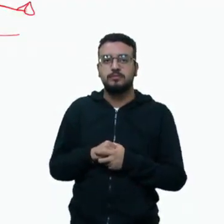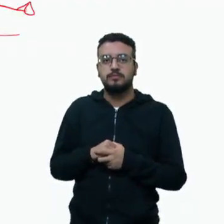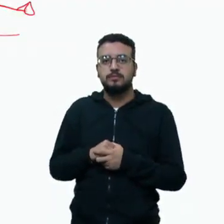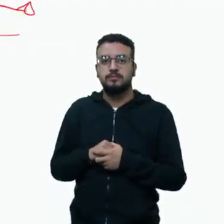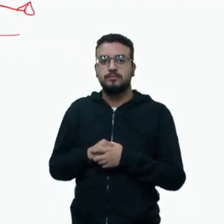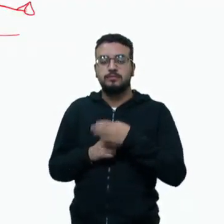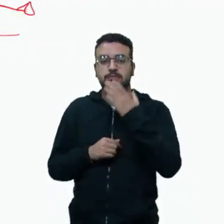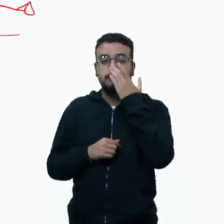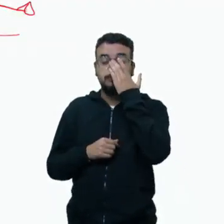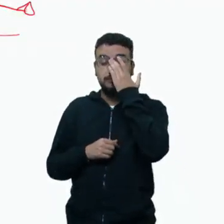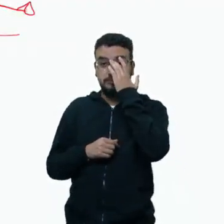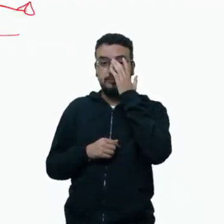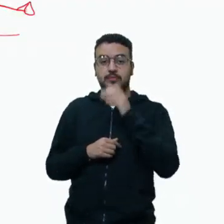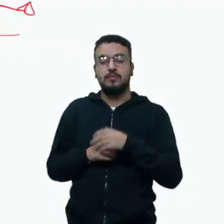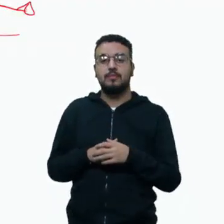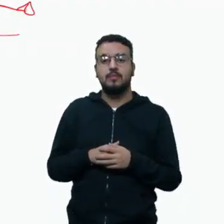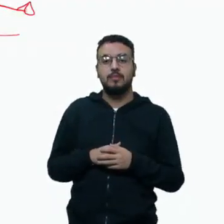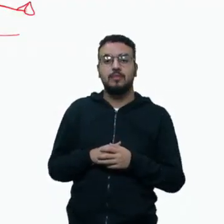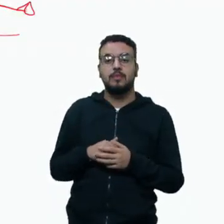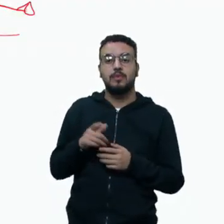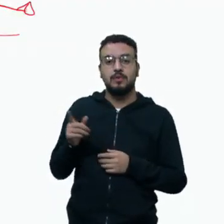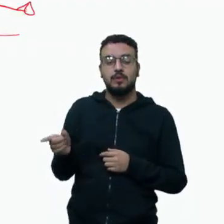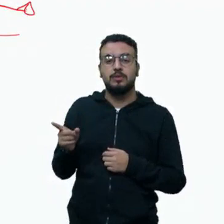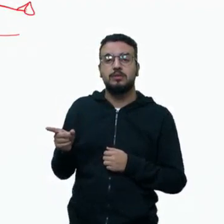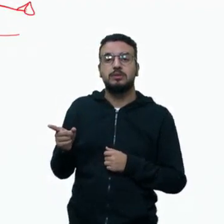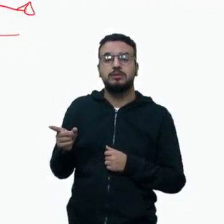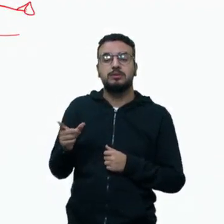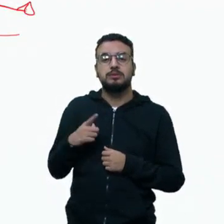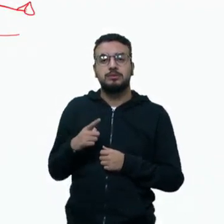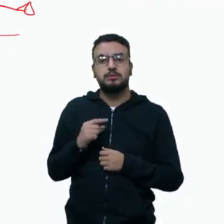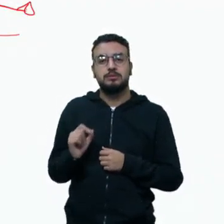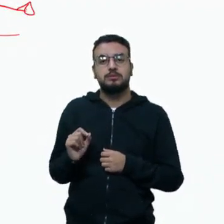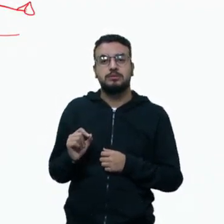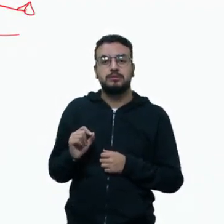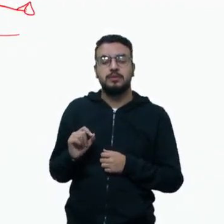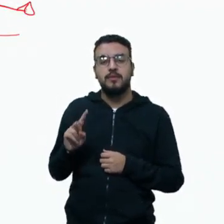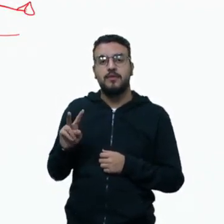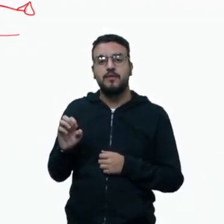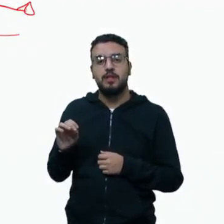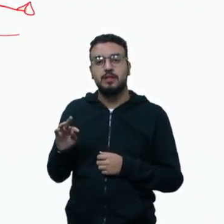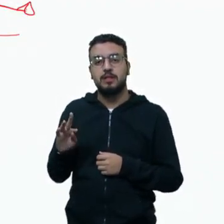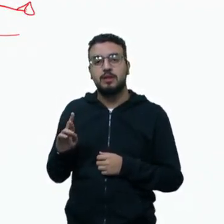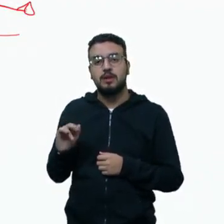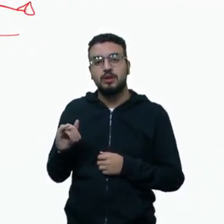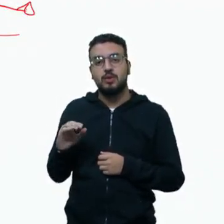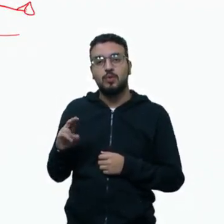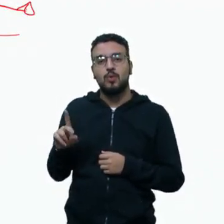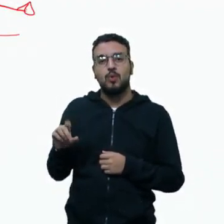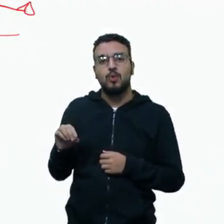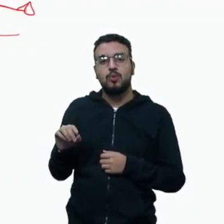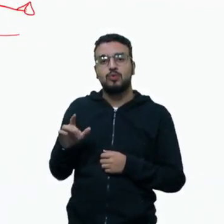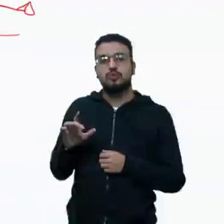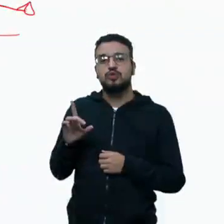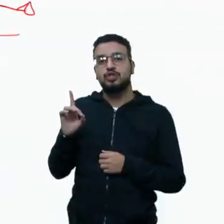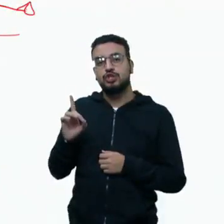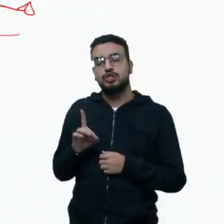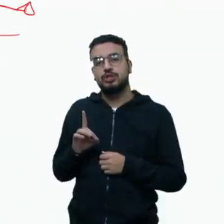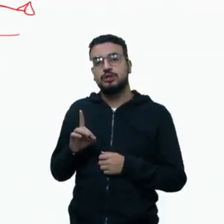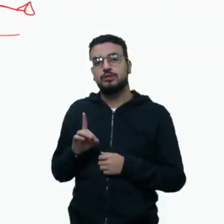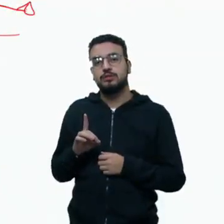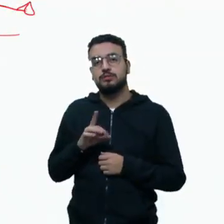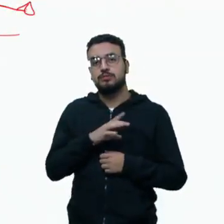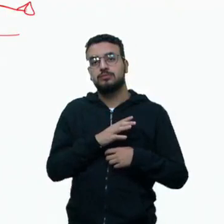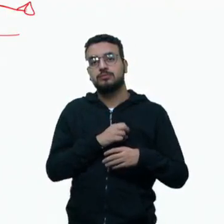tá? Basicamente consiste no ventrículo direito que vai ejetar o sangue, no caso. Então eu tenho o